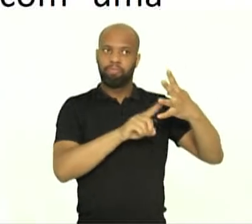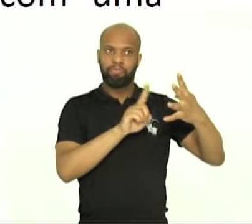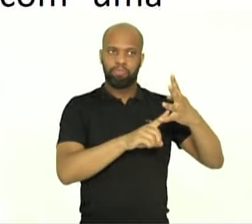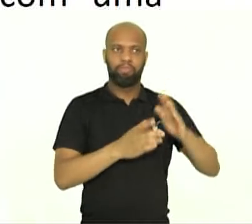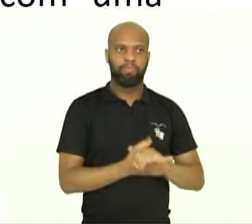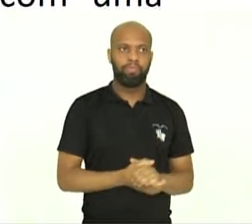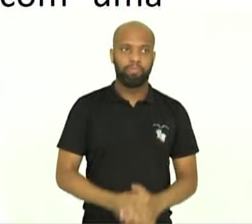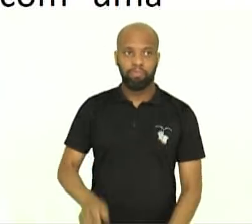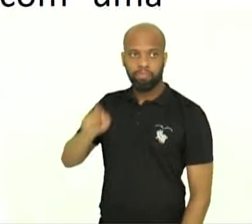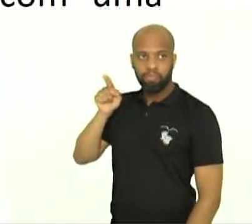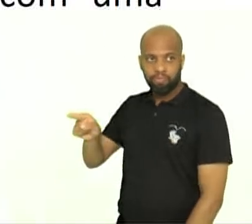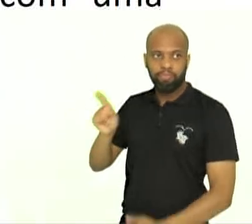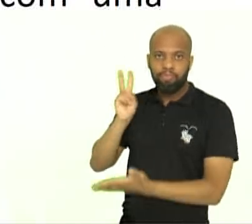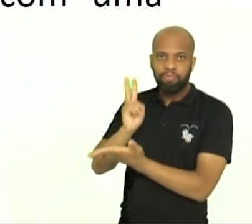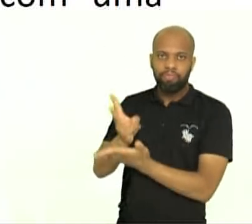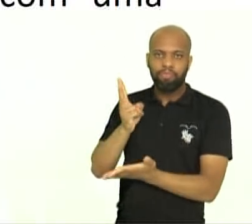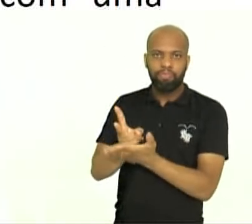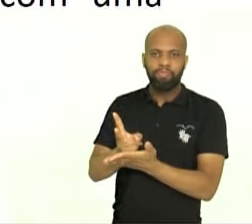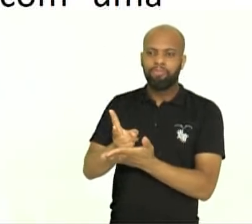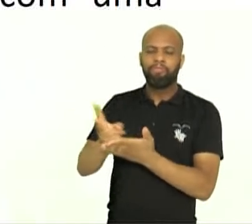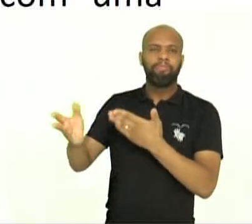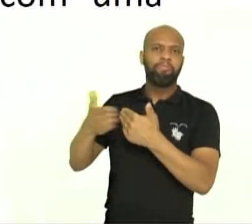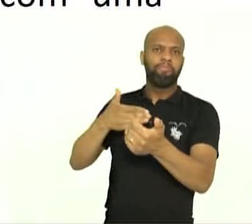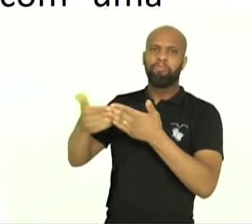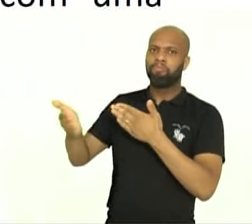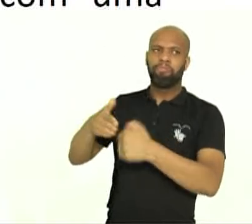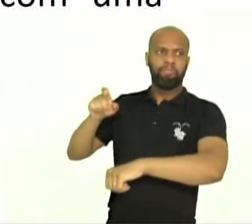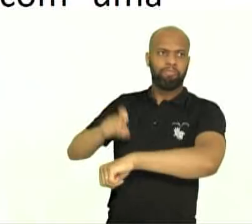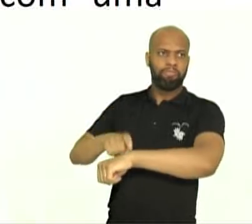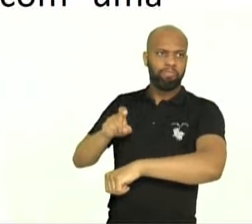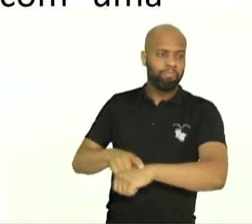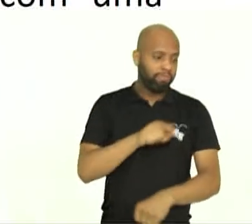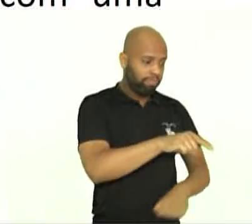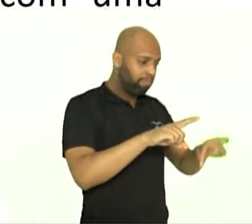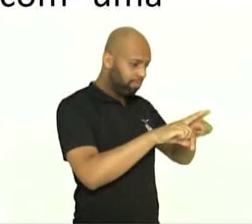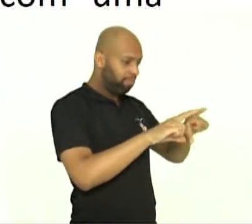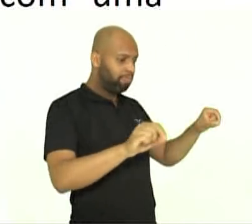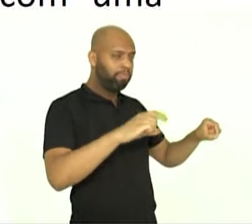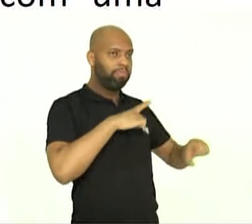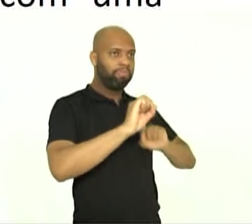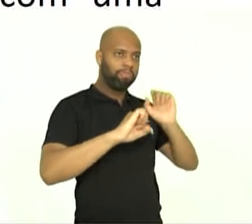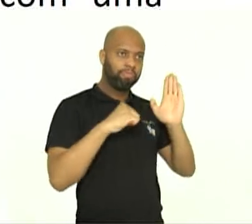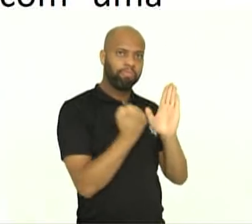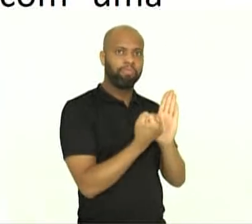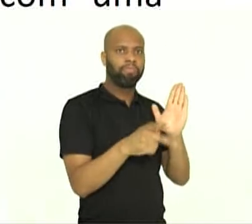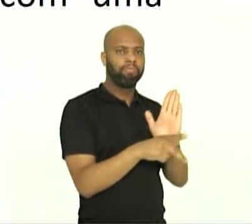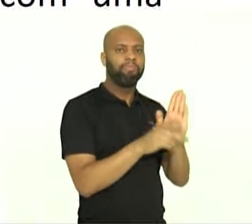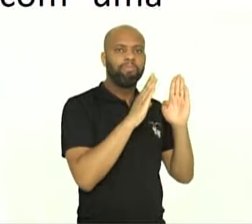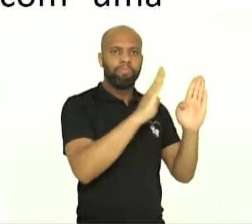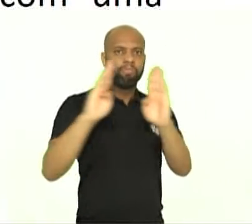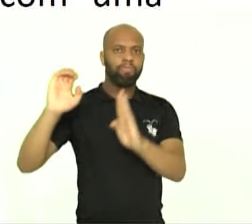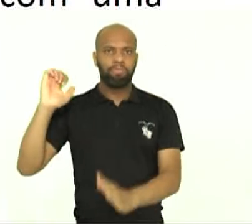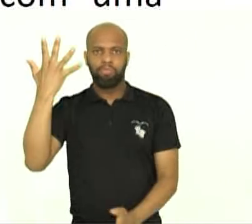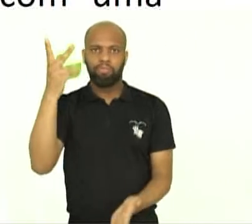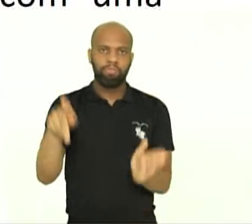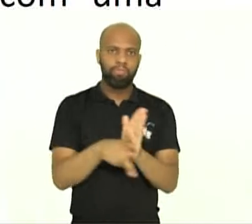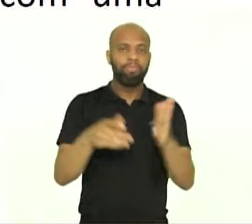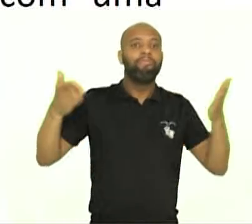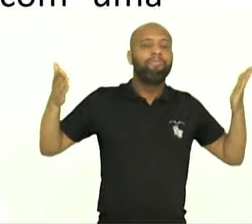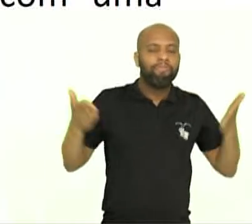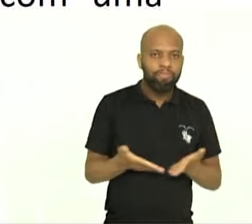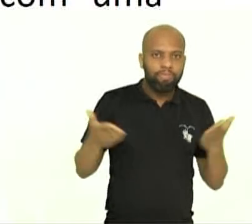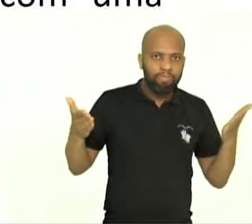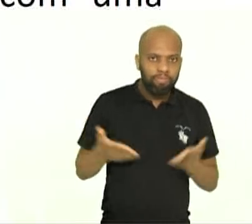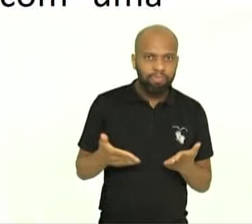letra D, a charge sempre é atemporal e a tirinha é marcada por acontecimentos